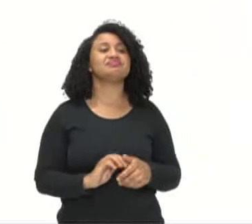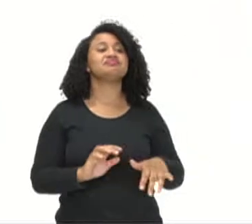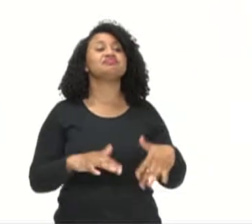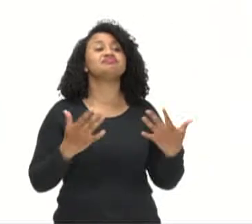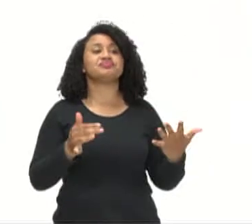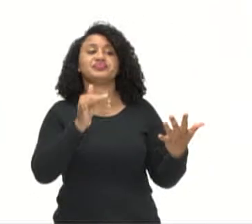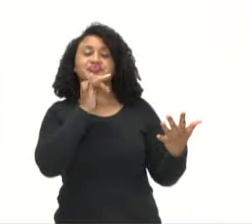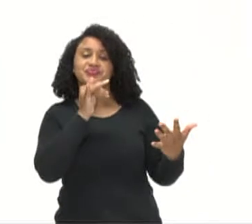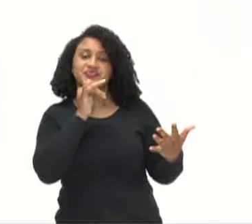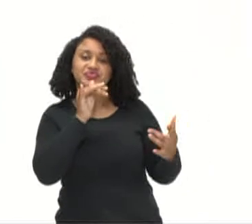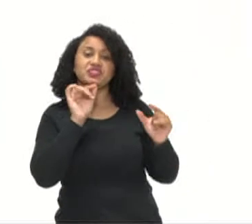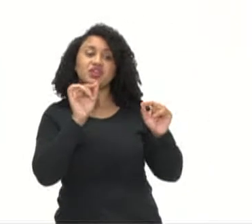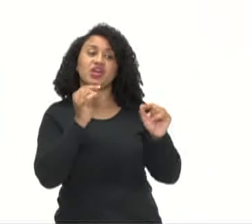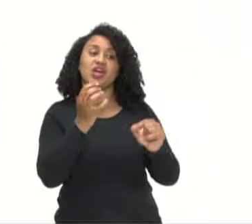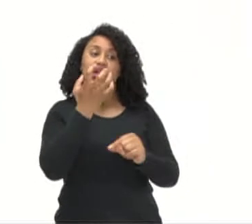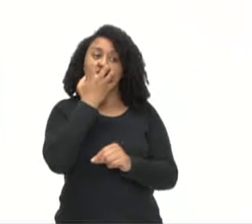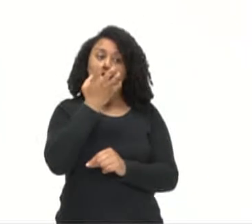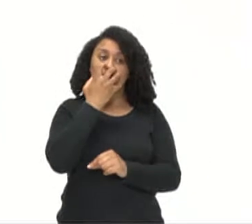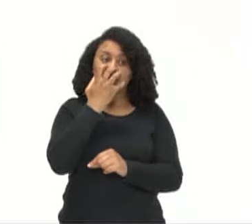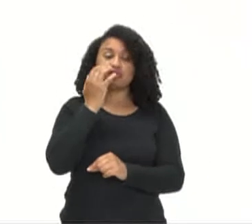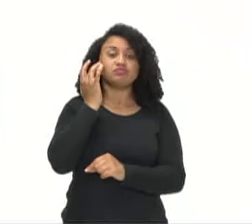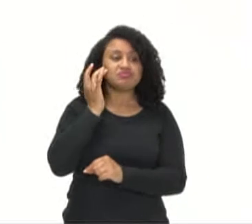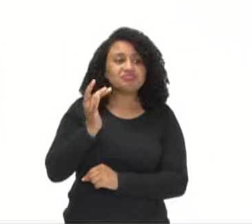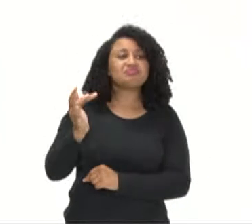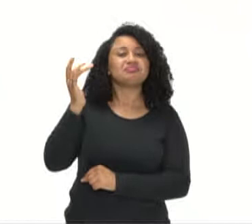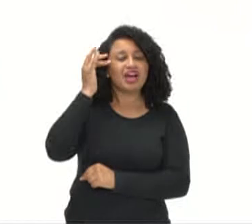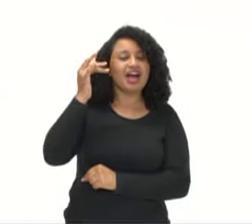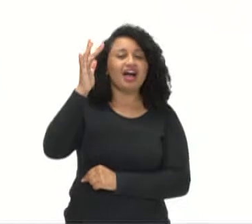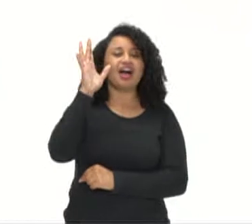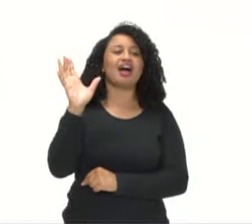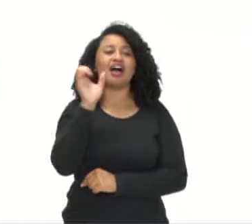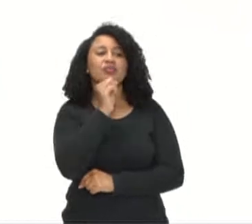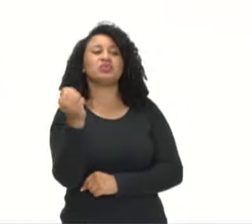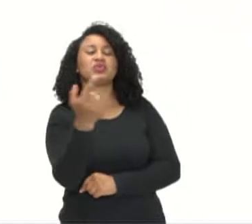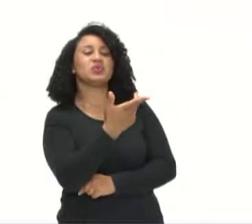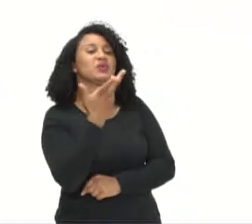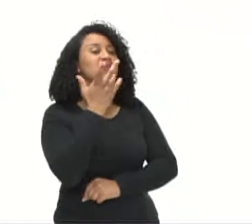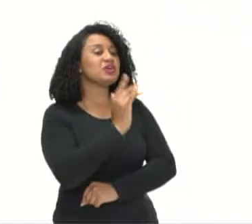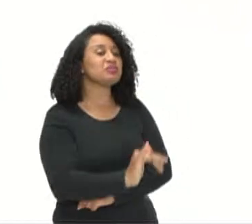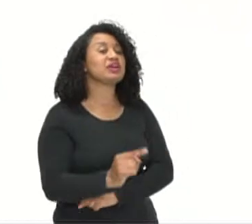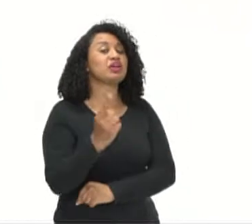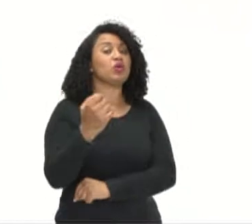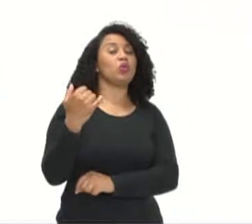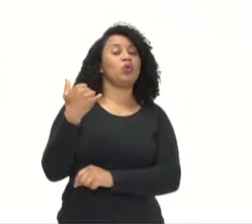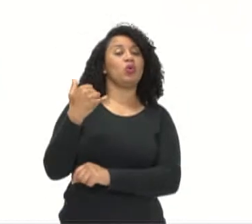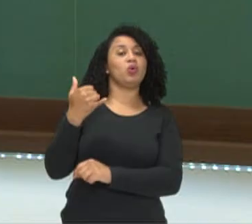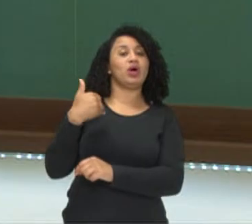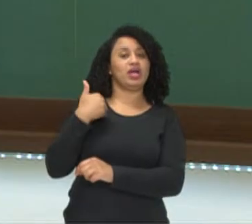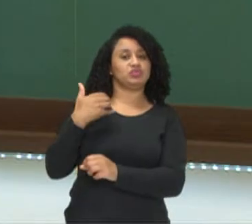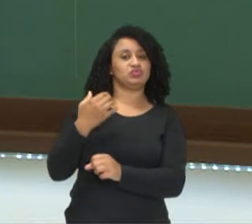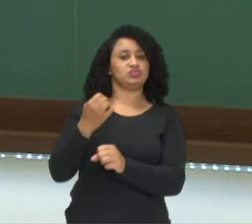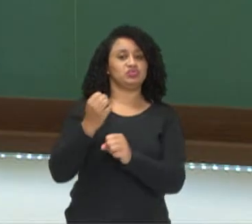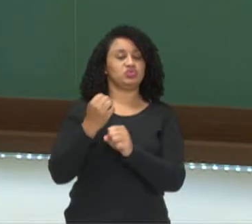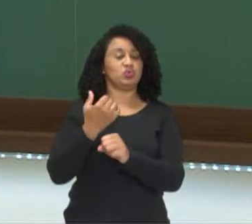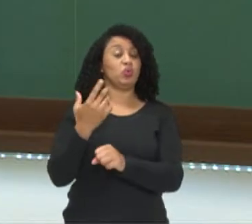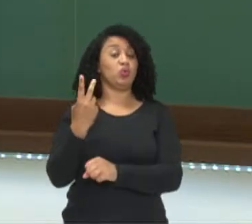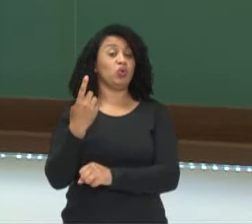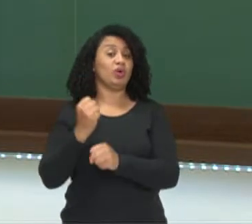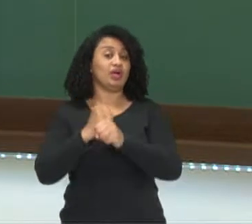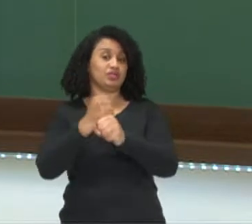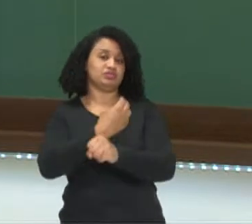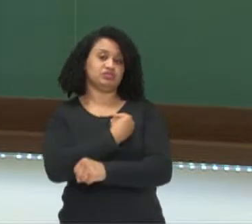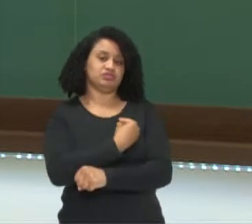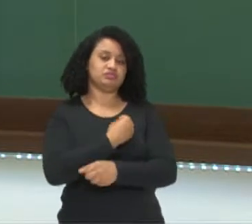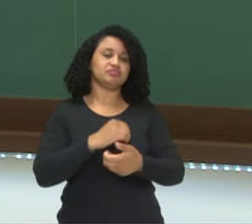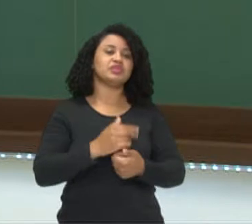Por exemplo, cães amadurecem bem mais rápido que uma criança no primeiro ano de vida. Então, uma criança no primeiro ano de vida,